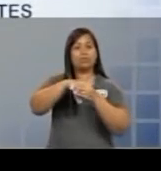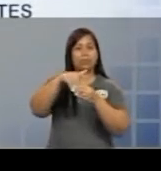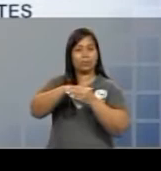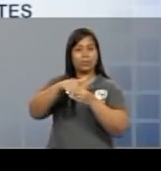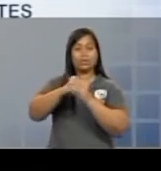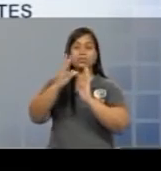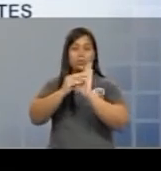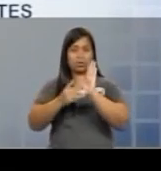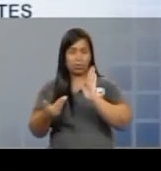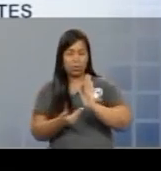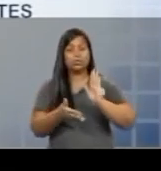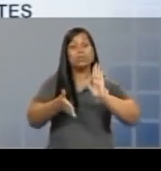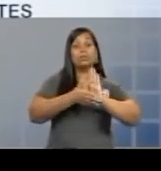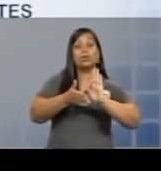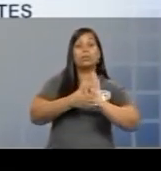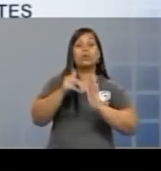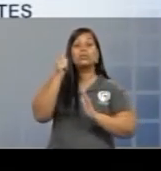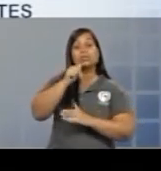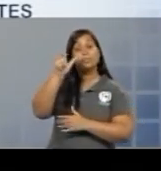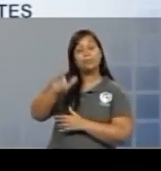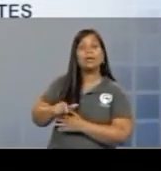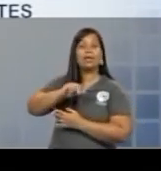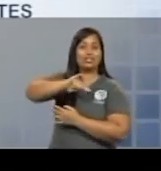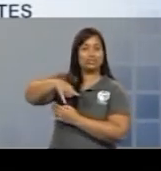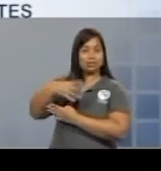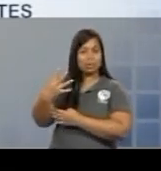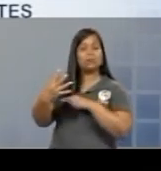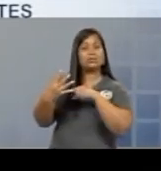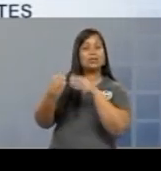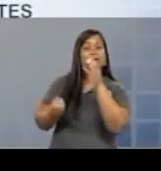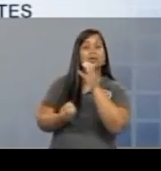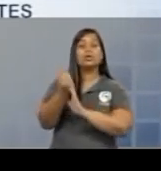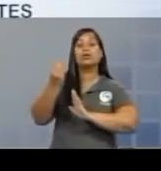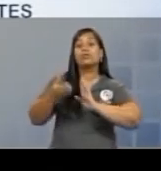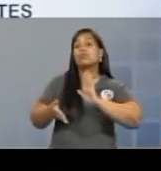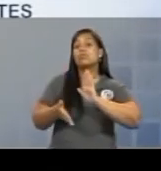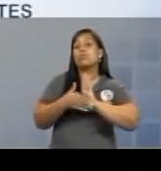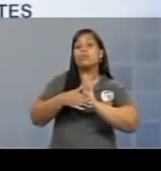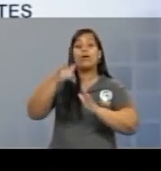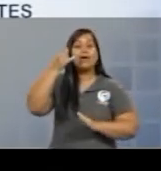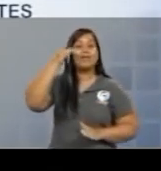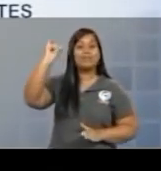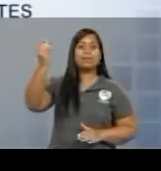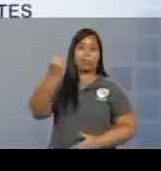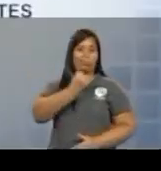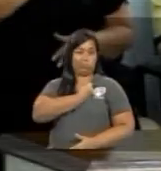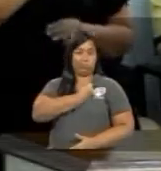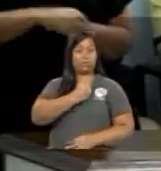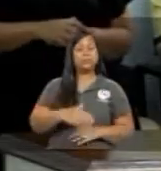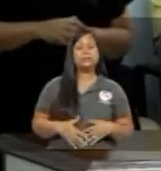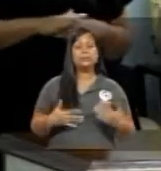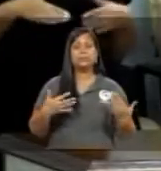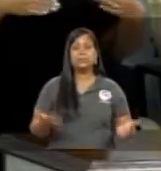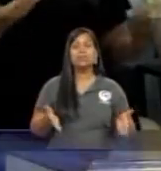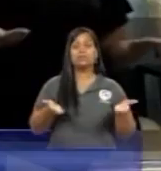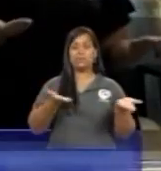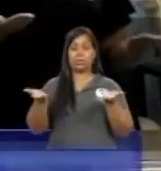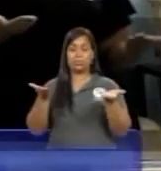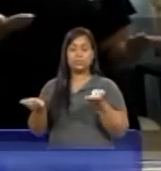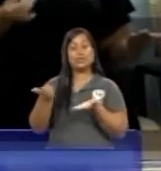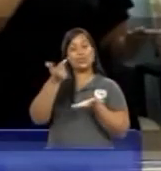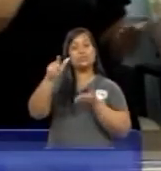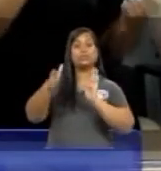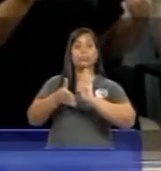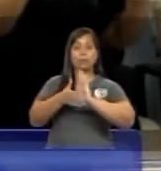ordem do dia. A proposta de Jéssica, Coletivas, cria o Programa Municipal de Prevenção ao Suicídio. A tramitação destas e